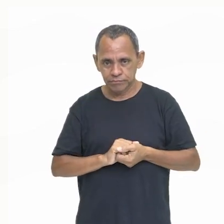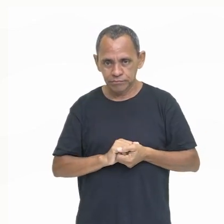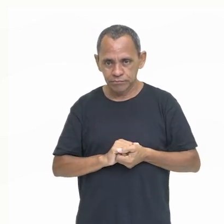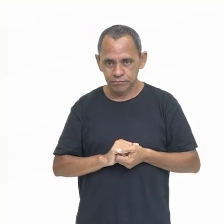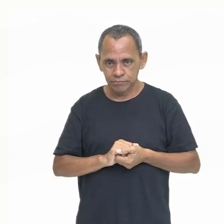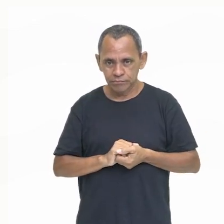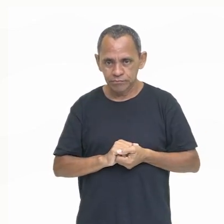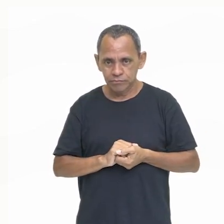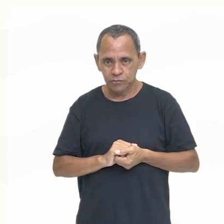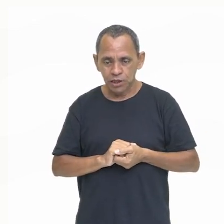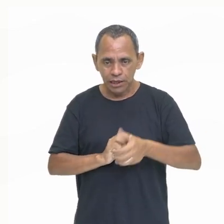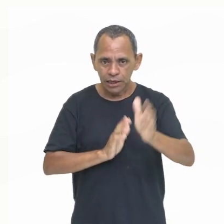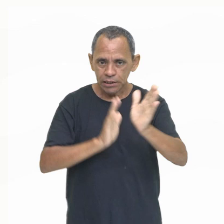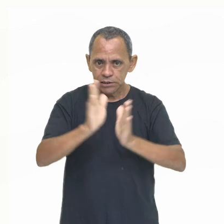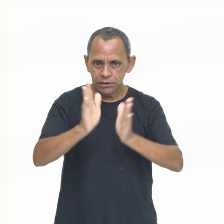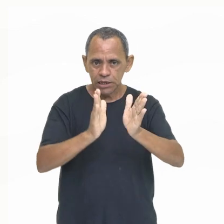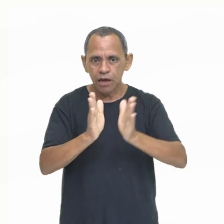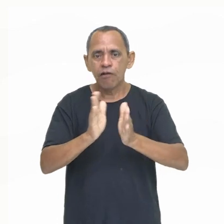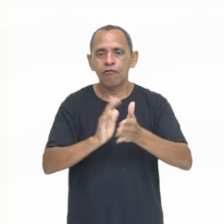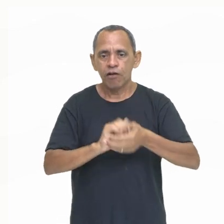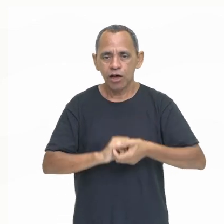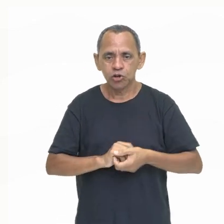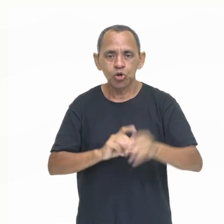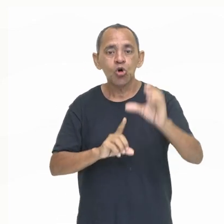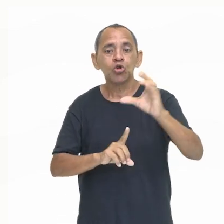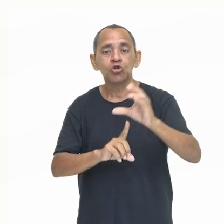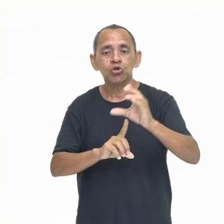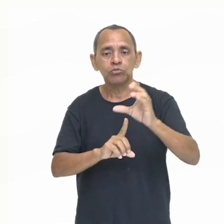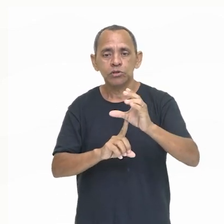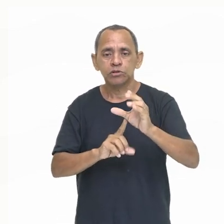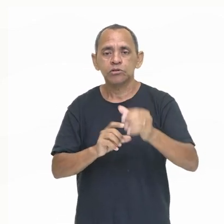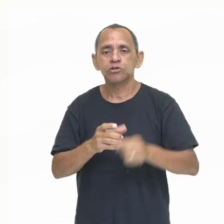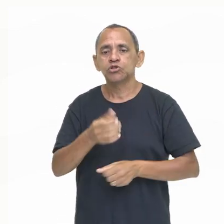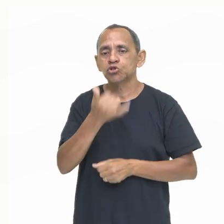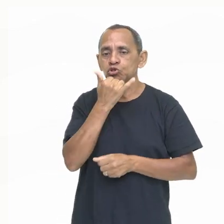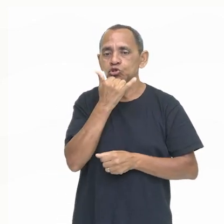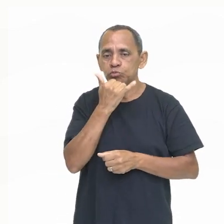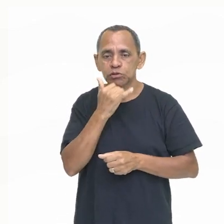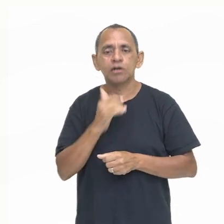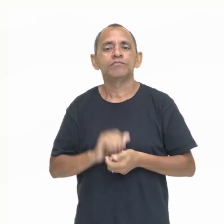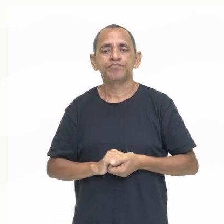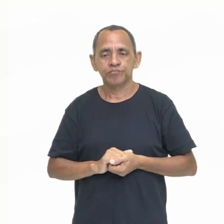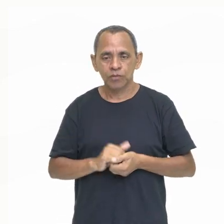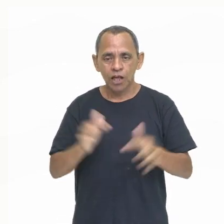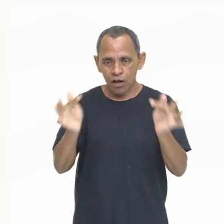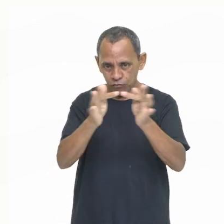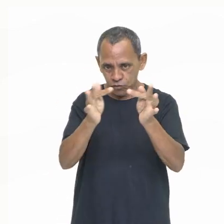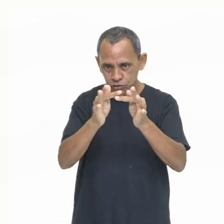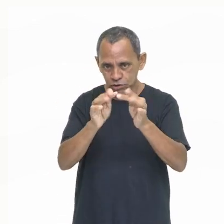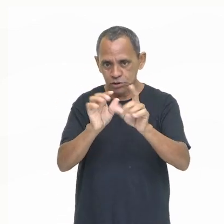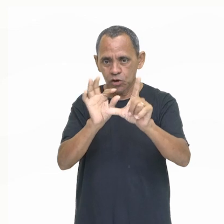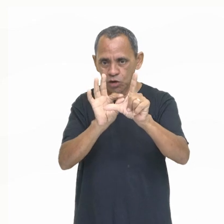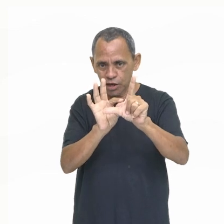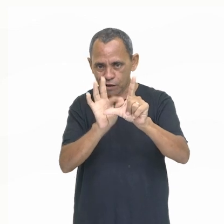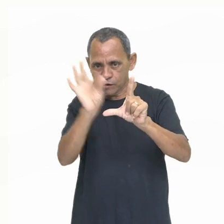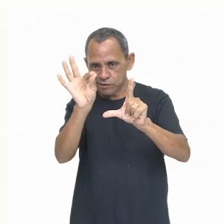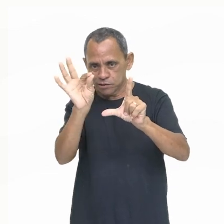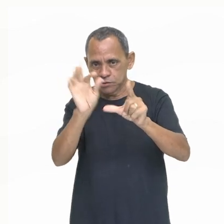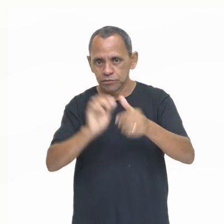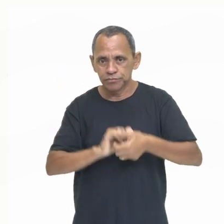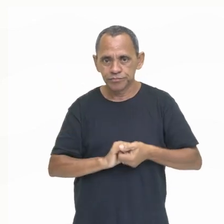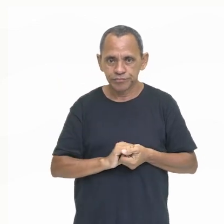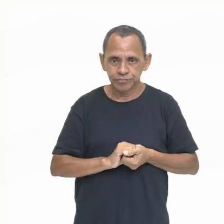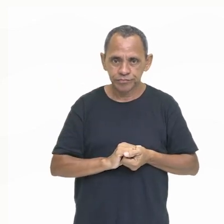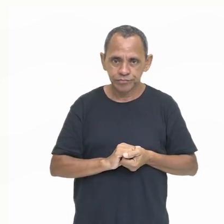Certo? Para esse intervalo, a função é crescente. Certo? Bora aqui. A gente tem